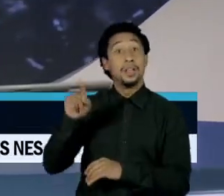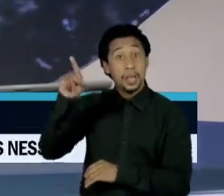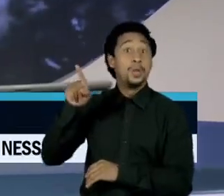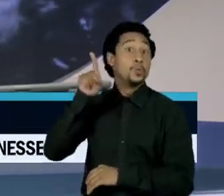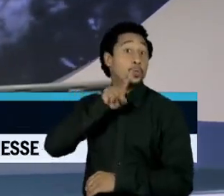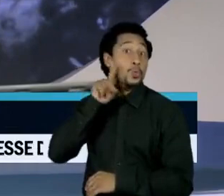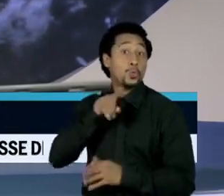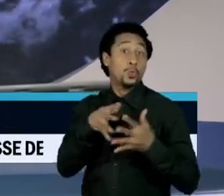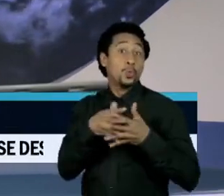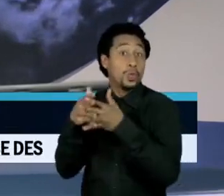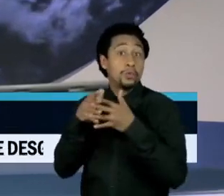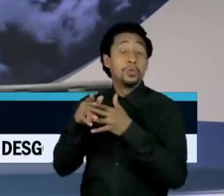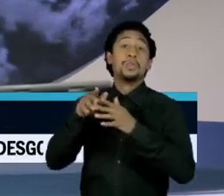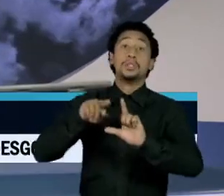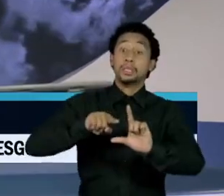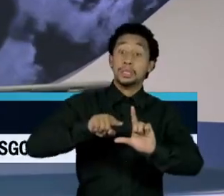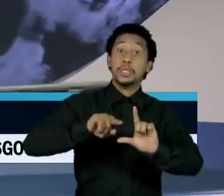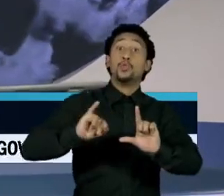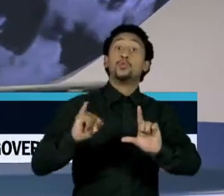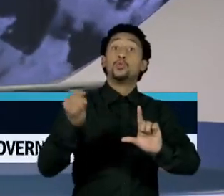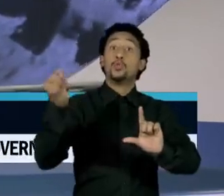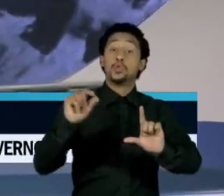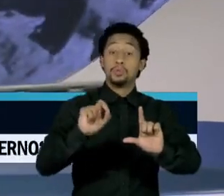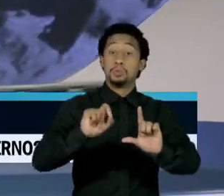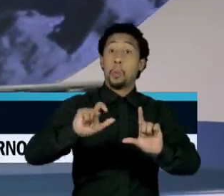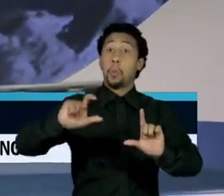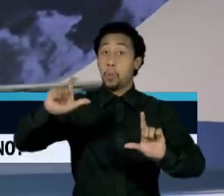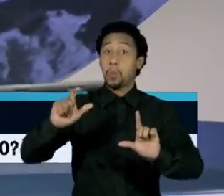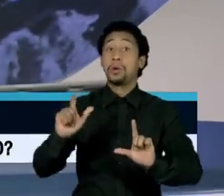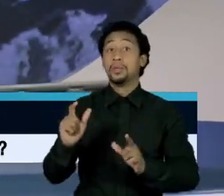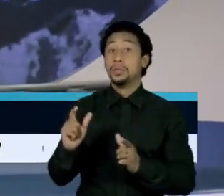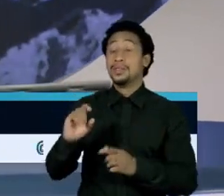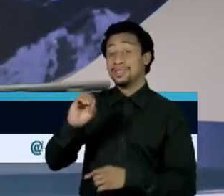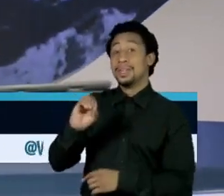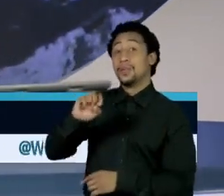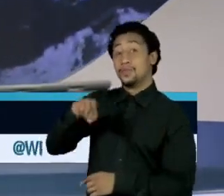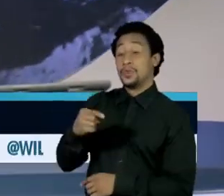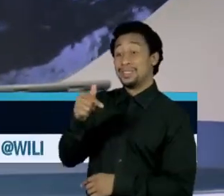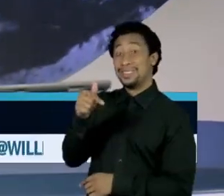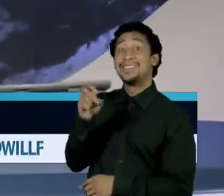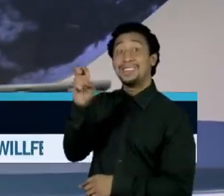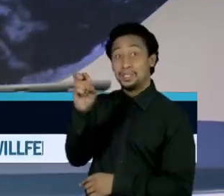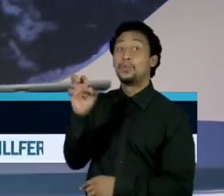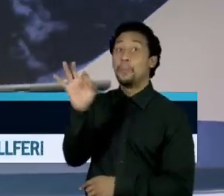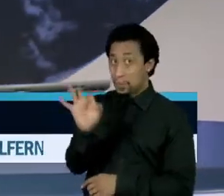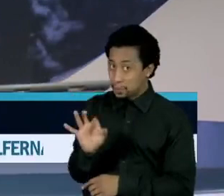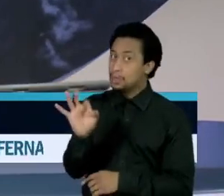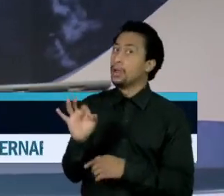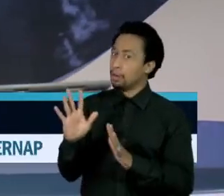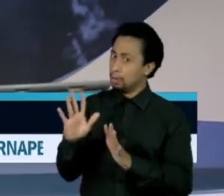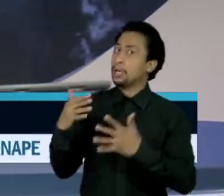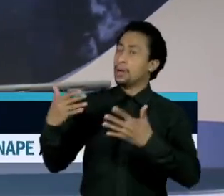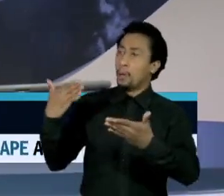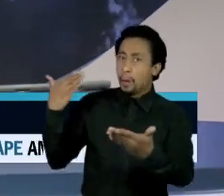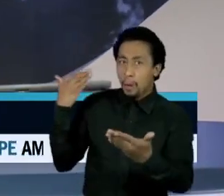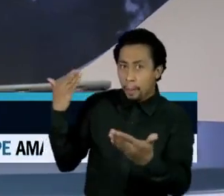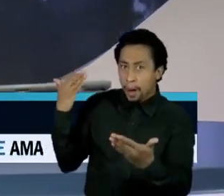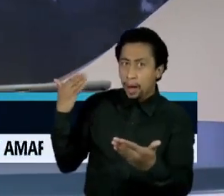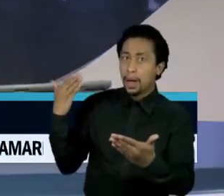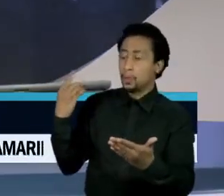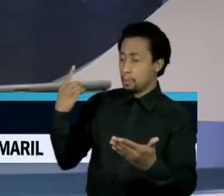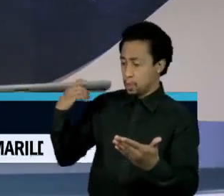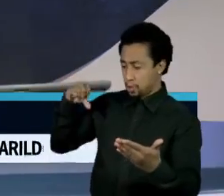aperto monetário e subiu os juros em 0,75. Percentual foi o ajuste mais forte desde